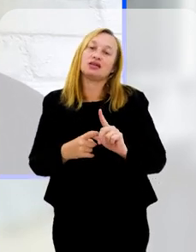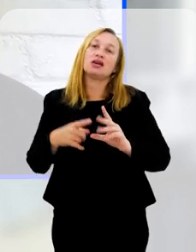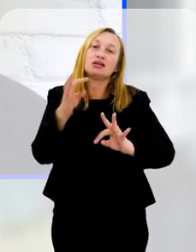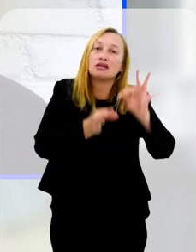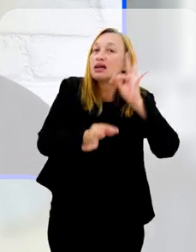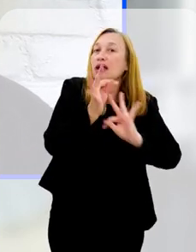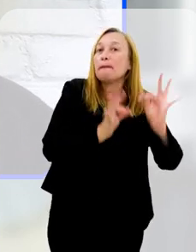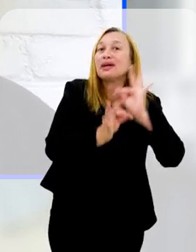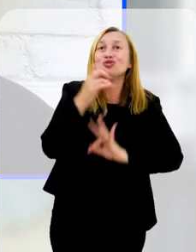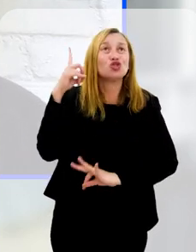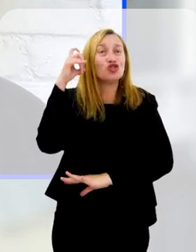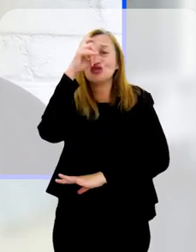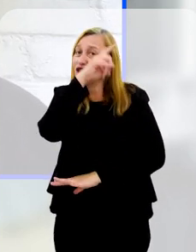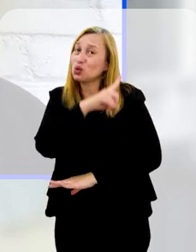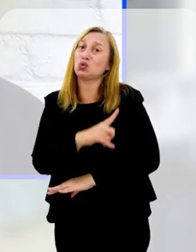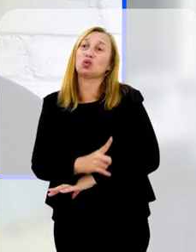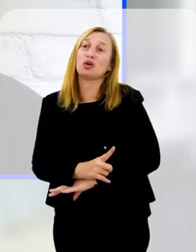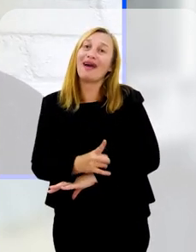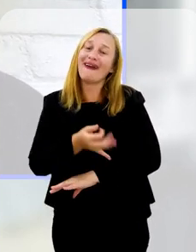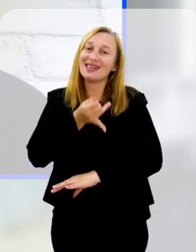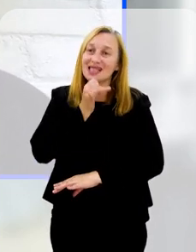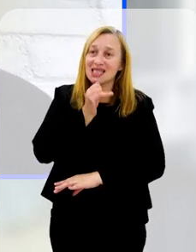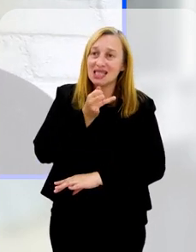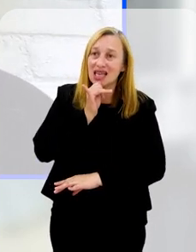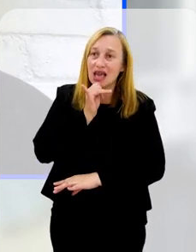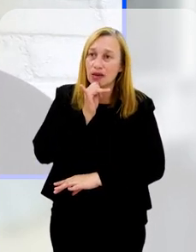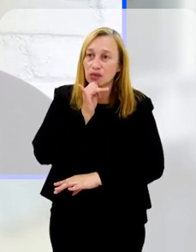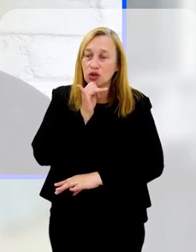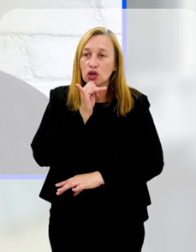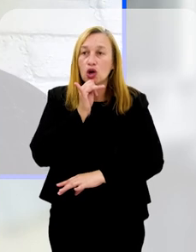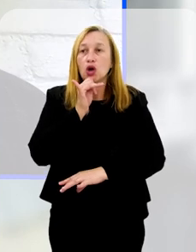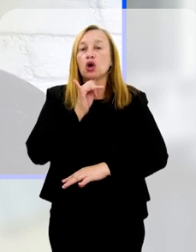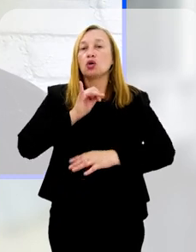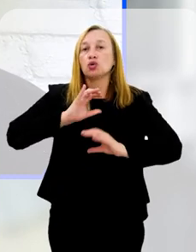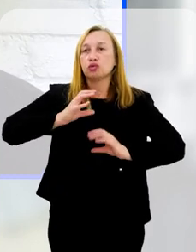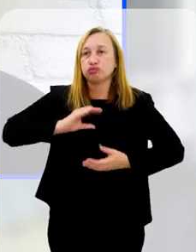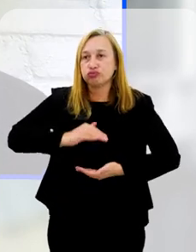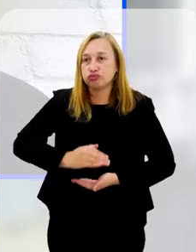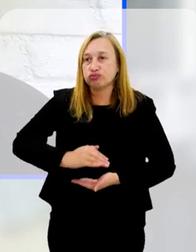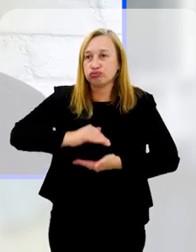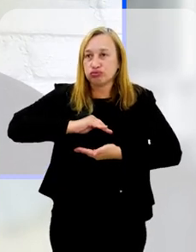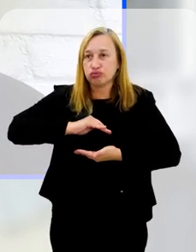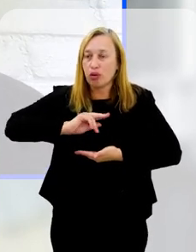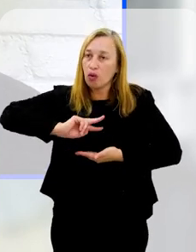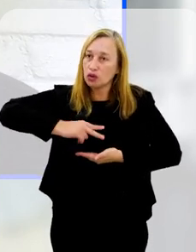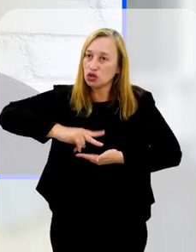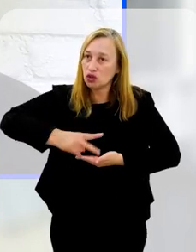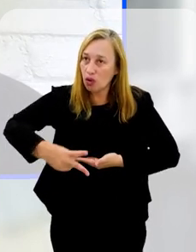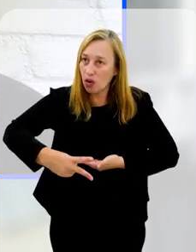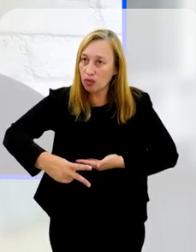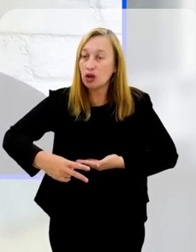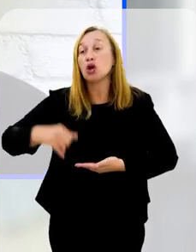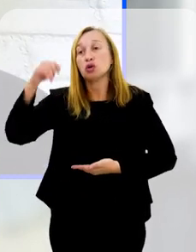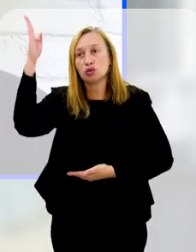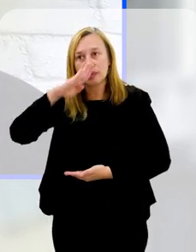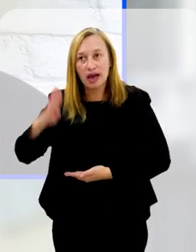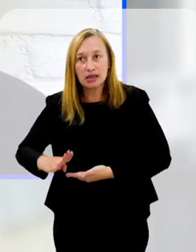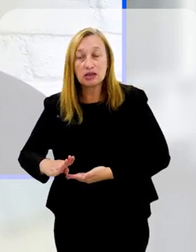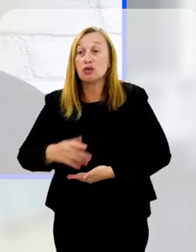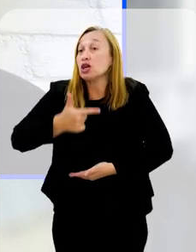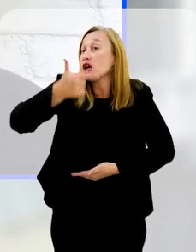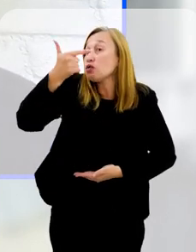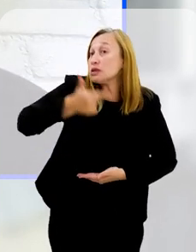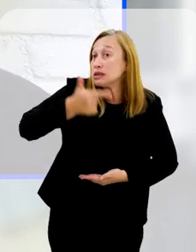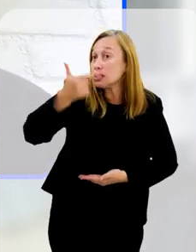para os tratamentos de alta complexidade. Por exemplo, todo transplante de órgão feito no Brasil, que é